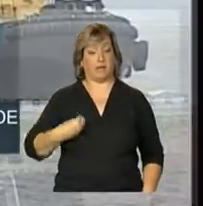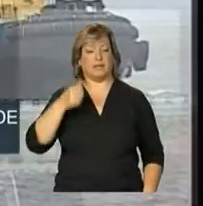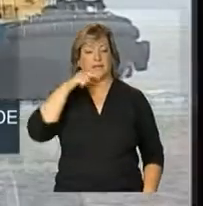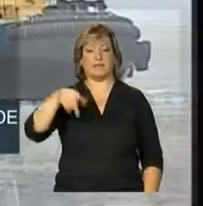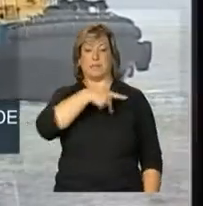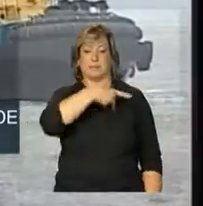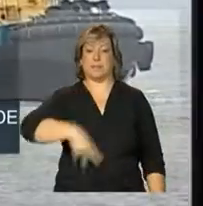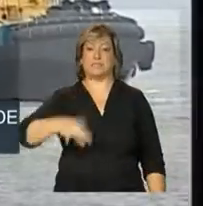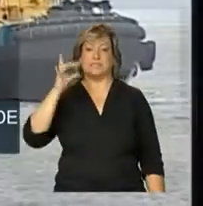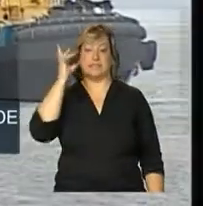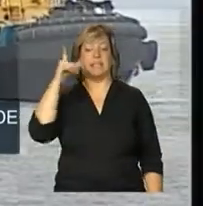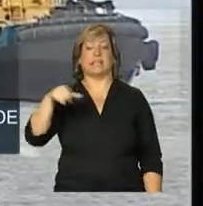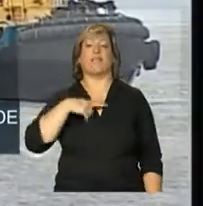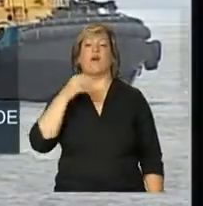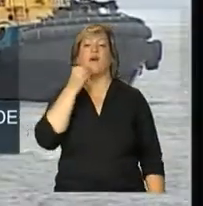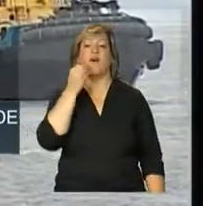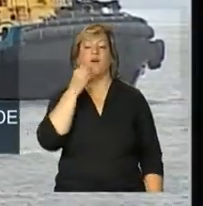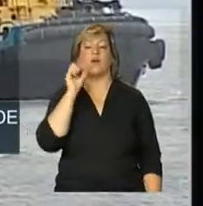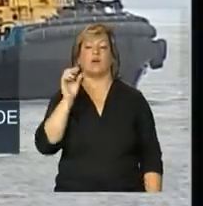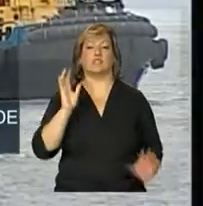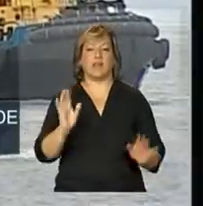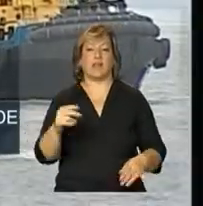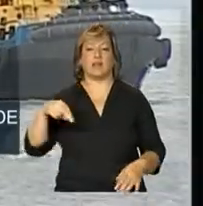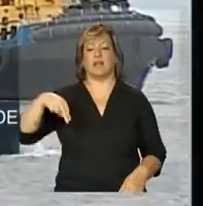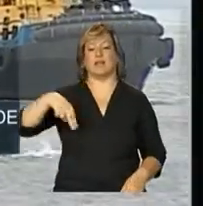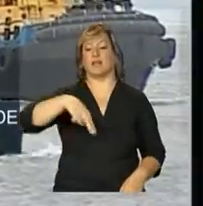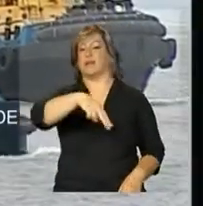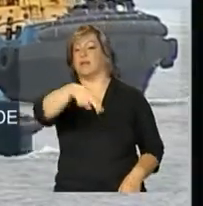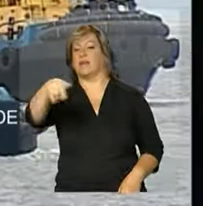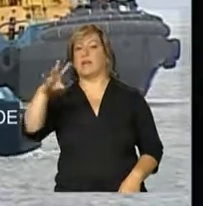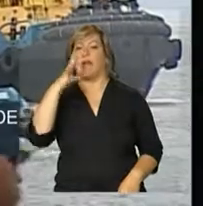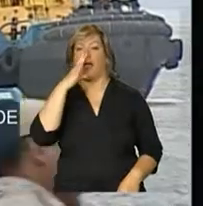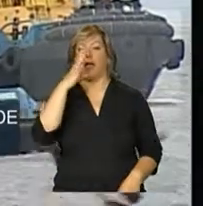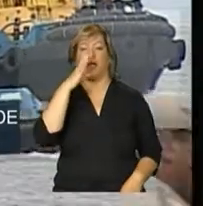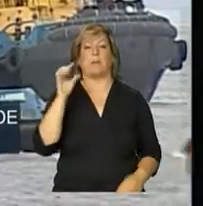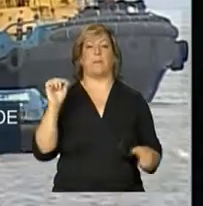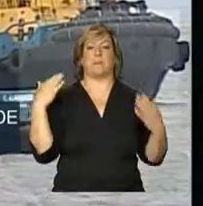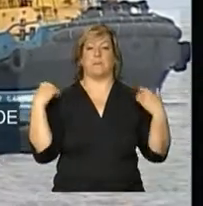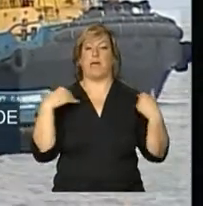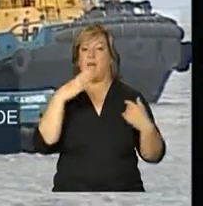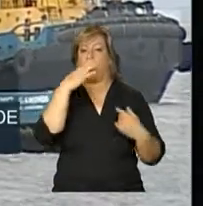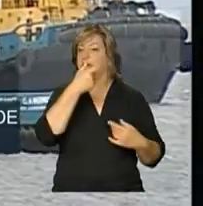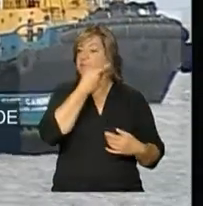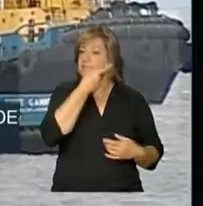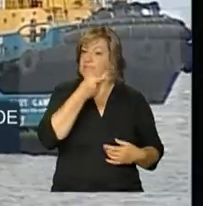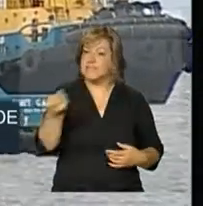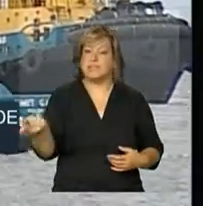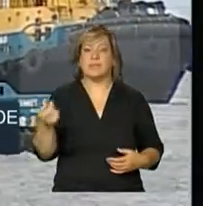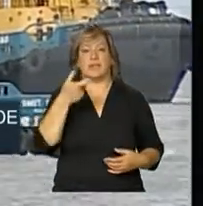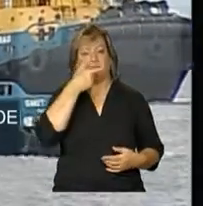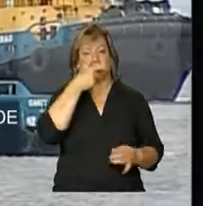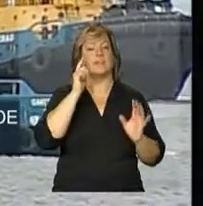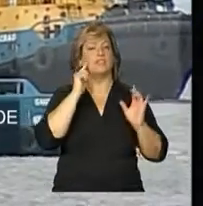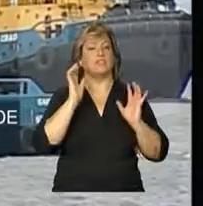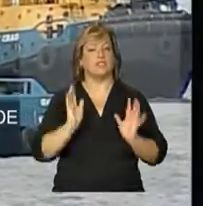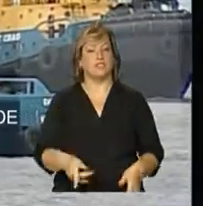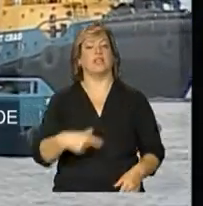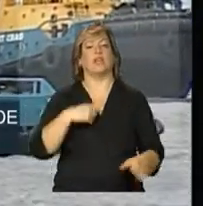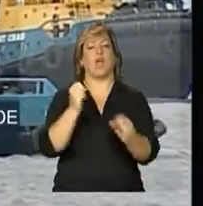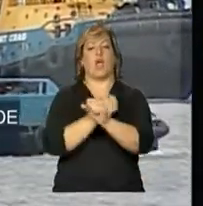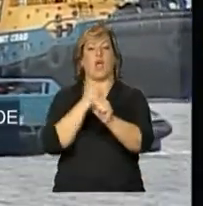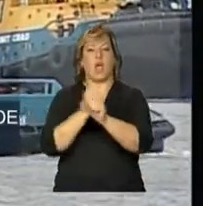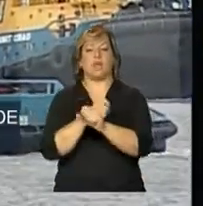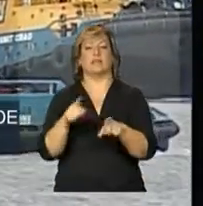Dilma teve a oportunidade de circular aqui na entrada do porto e viu o Tegram já sendo construído e